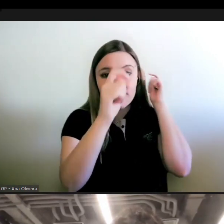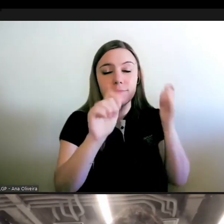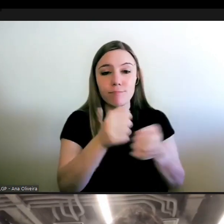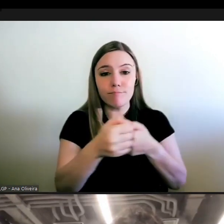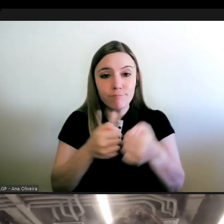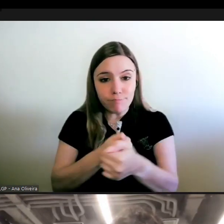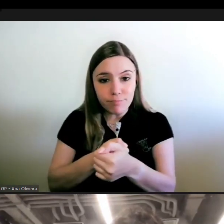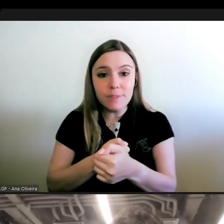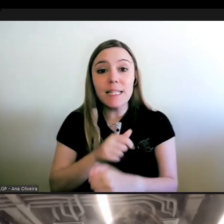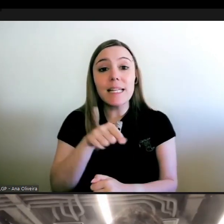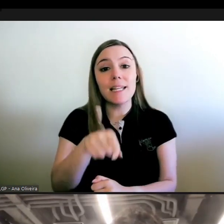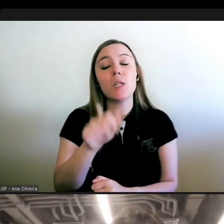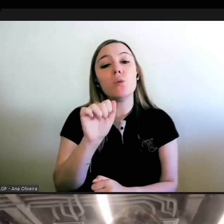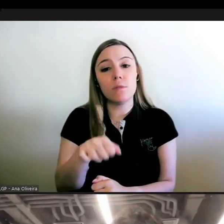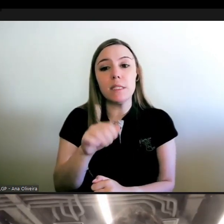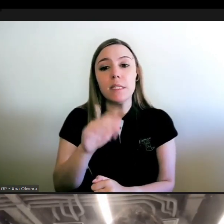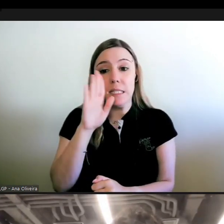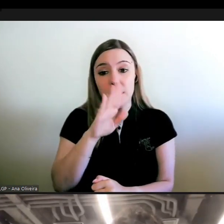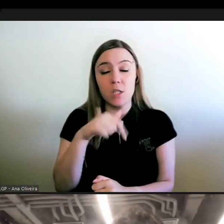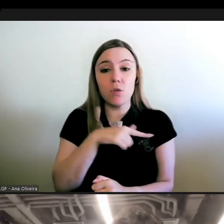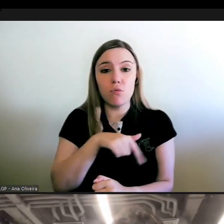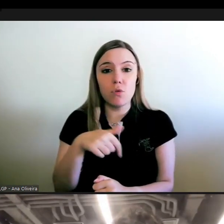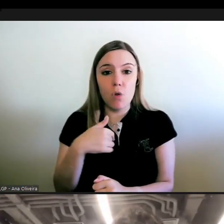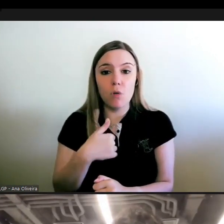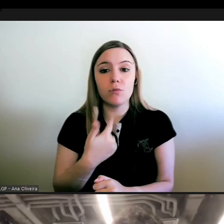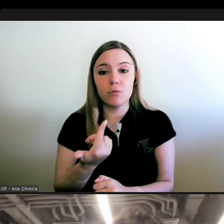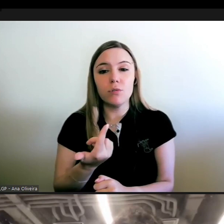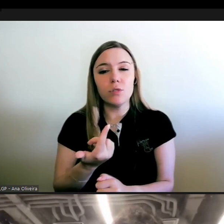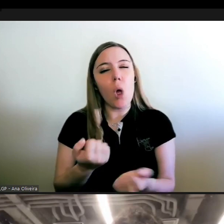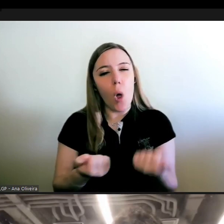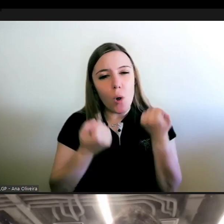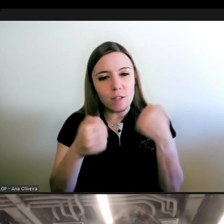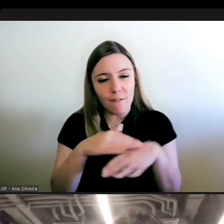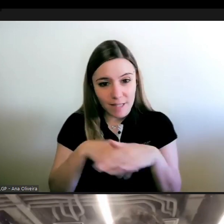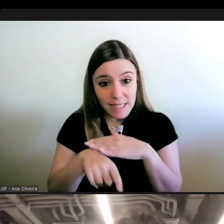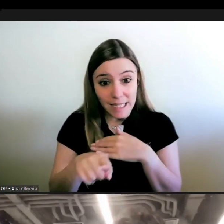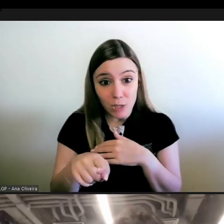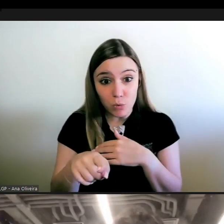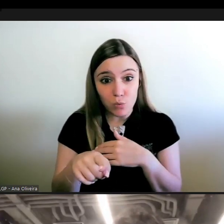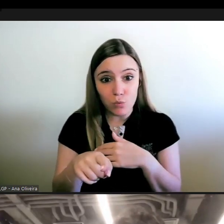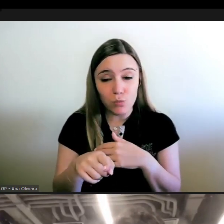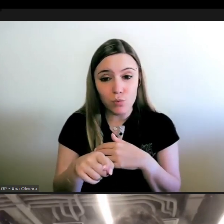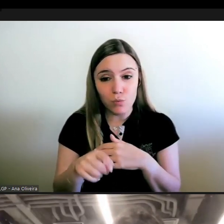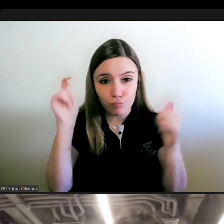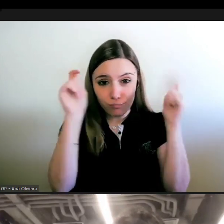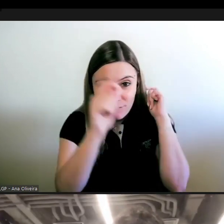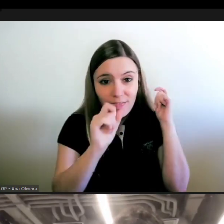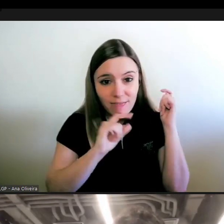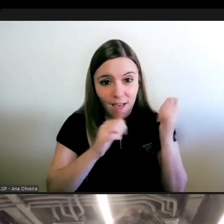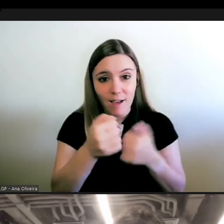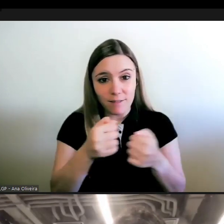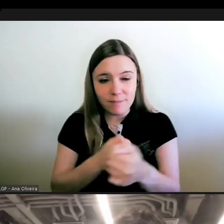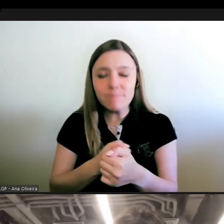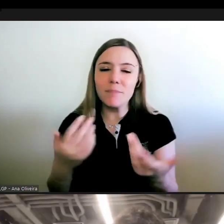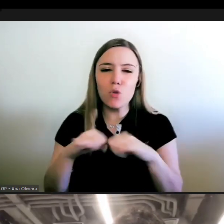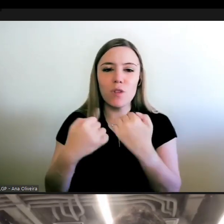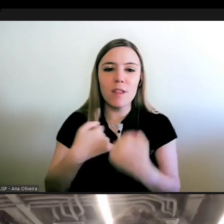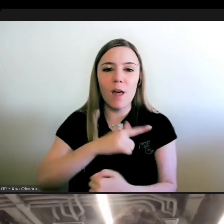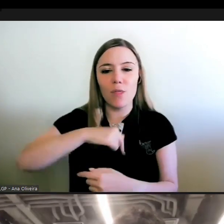nós certamente, se conseguirmos calçar mais os sapatos uns dos outros e umas das outras, seremos uma sociedade mais